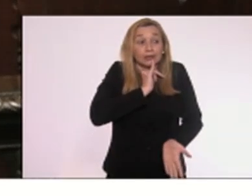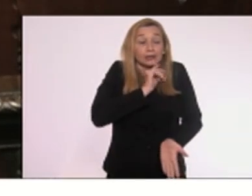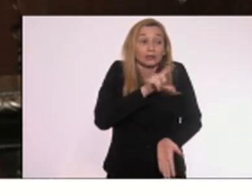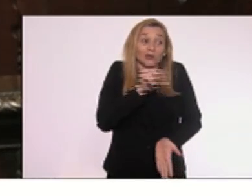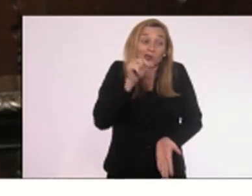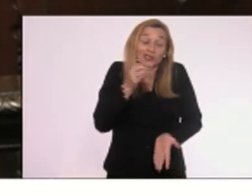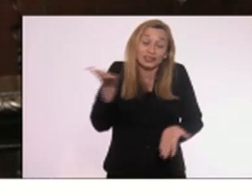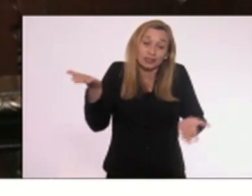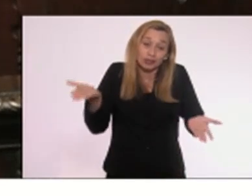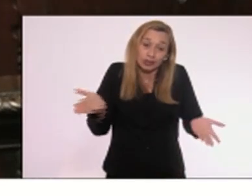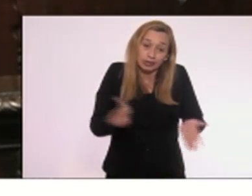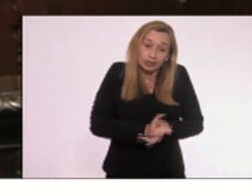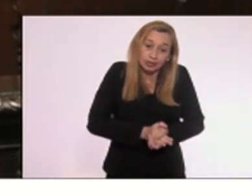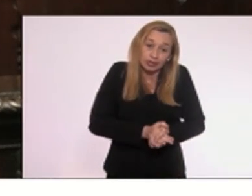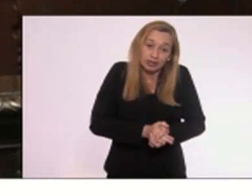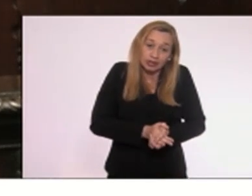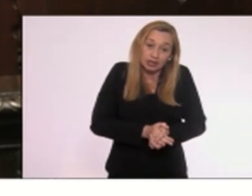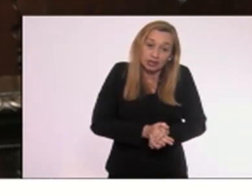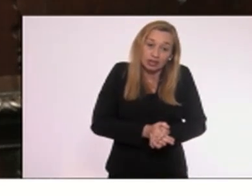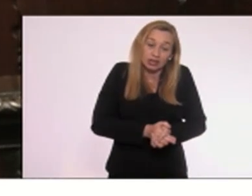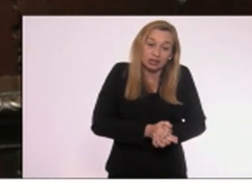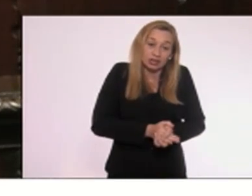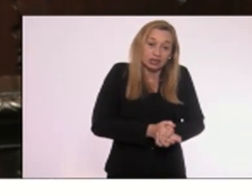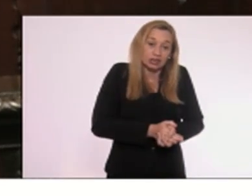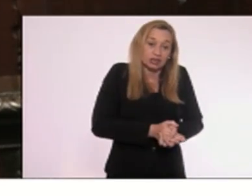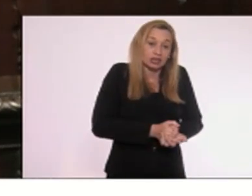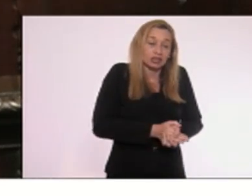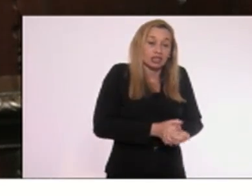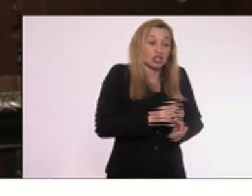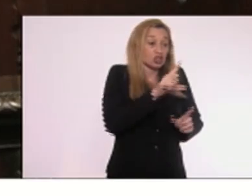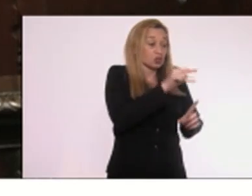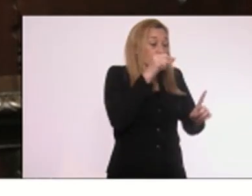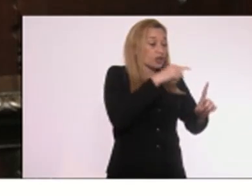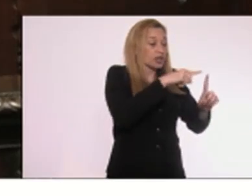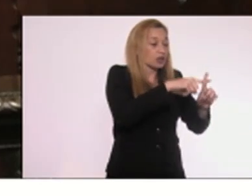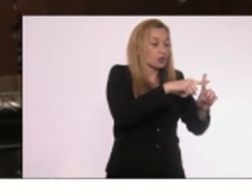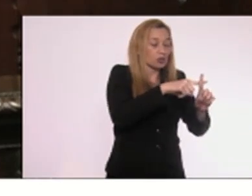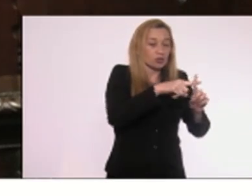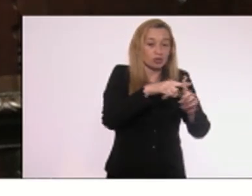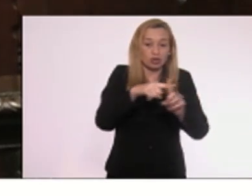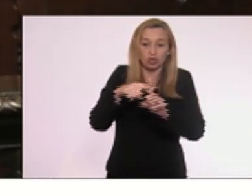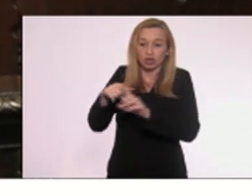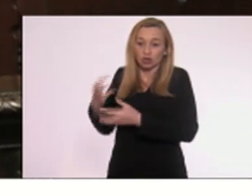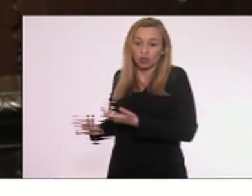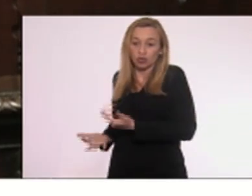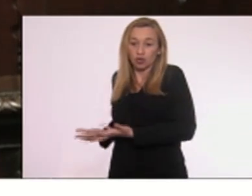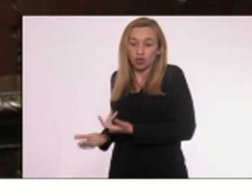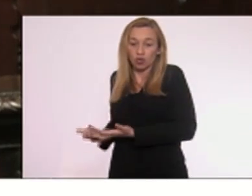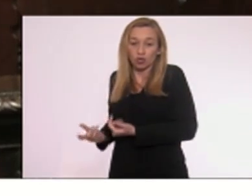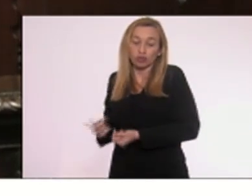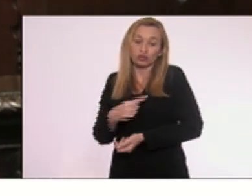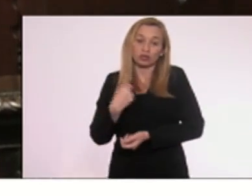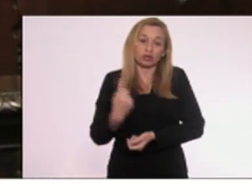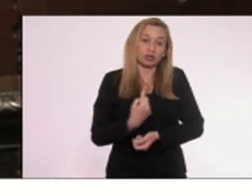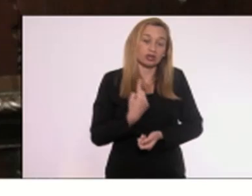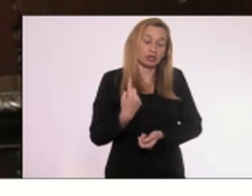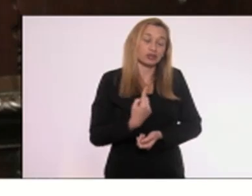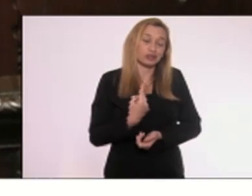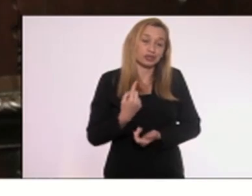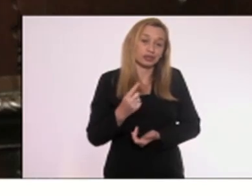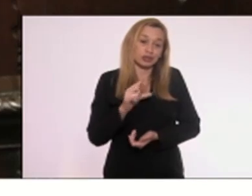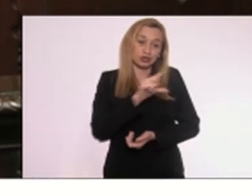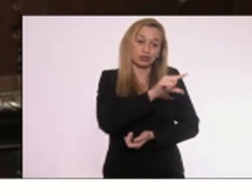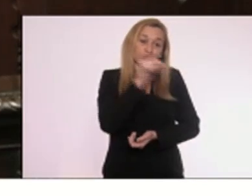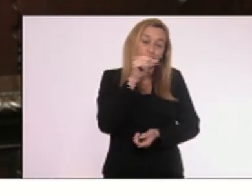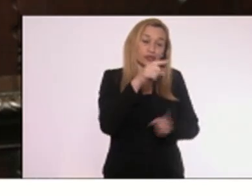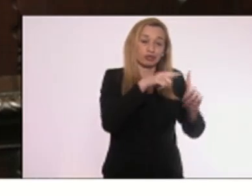opção, ficar entre a cruz e a caldeira. Nós optamos efetivamente